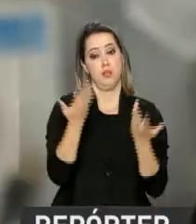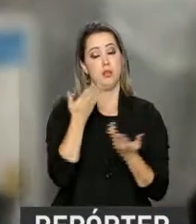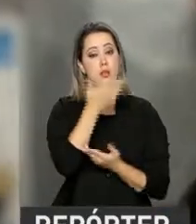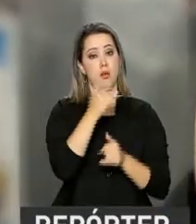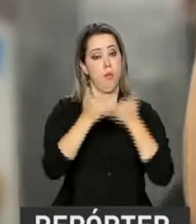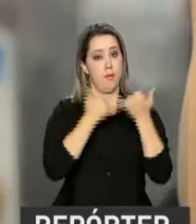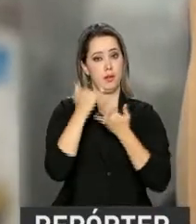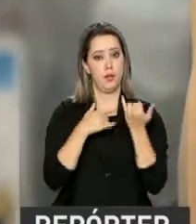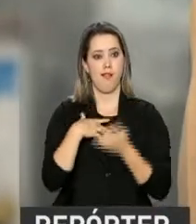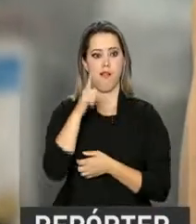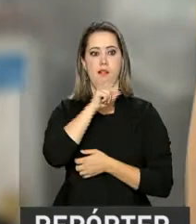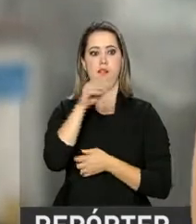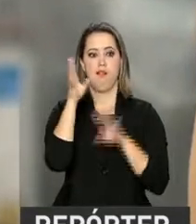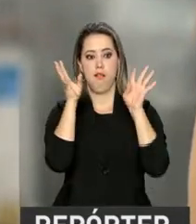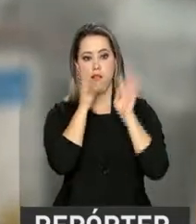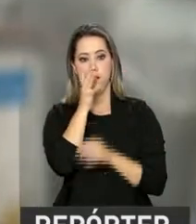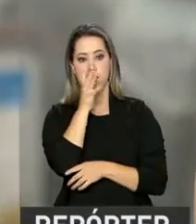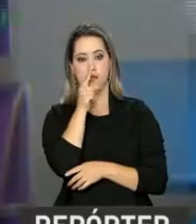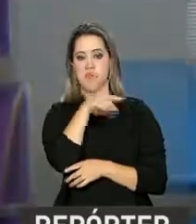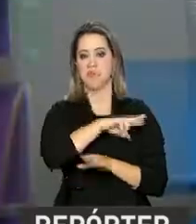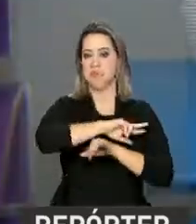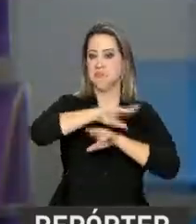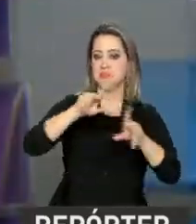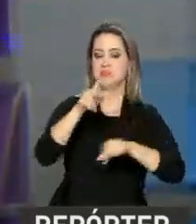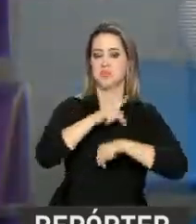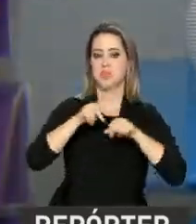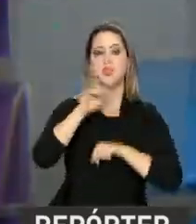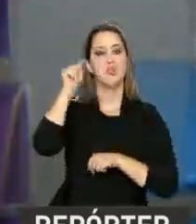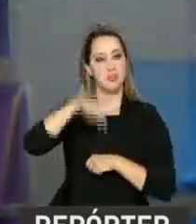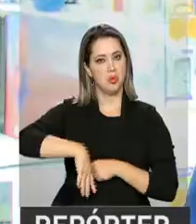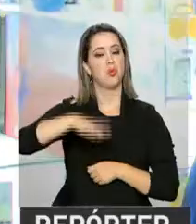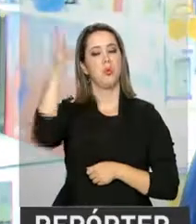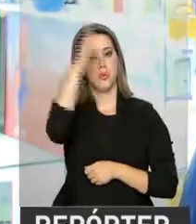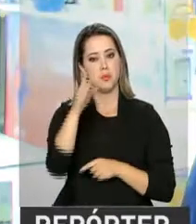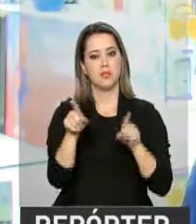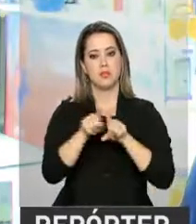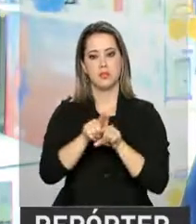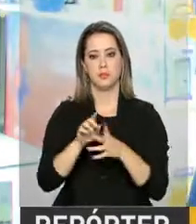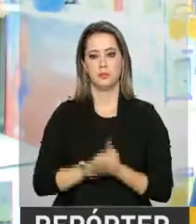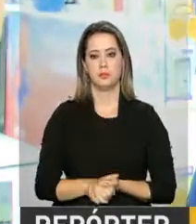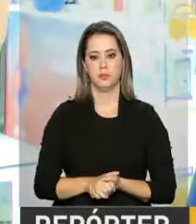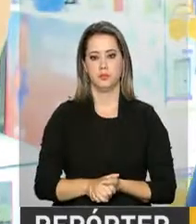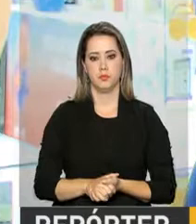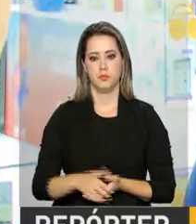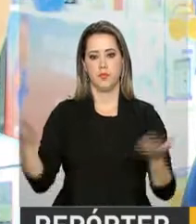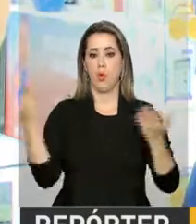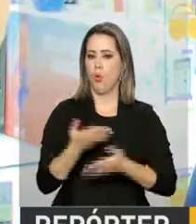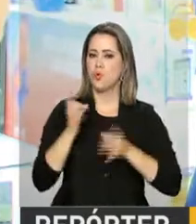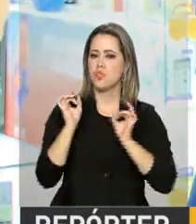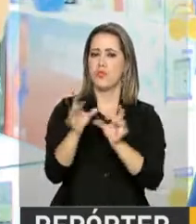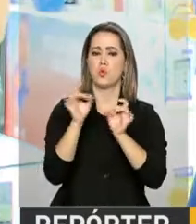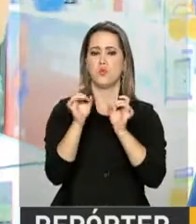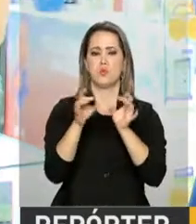brinquedo tem conquistado crianças em vários países e já virou febre no brasil usam espíritos que mais se vende